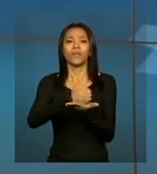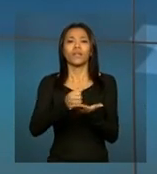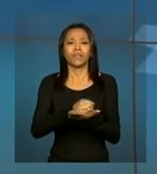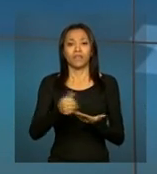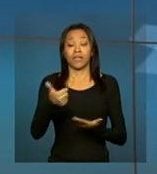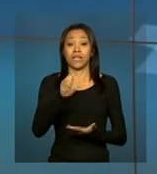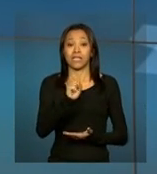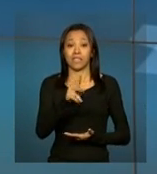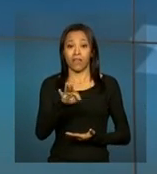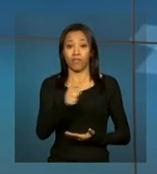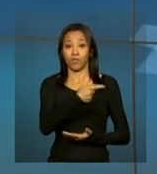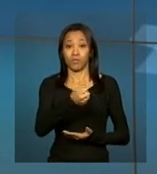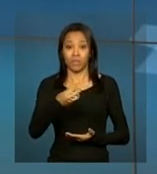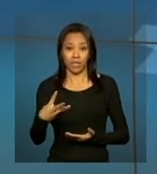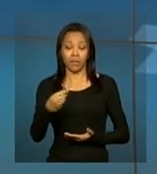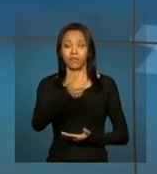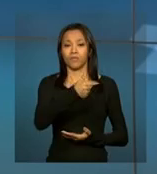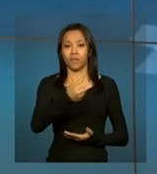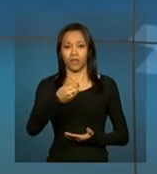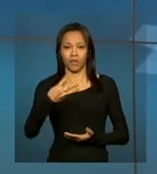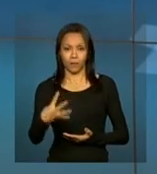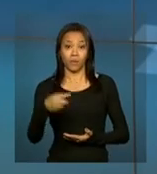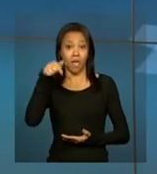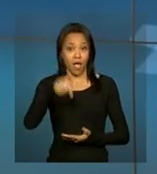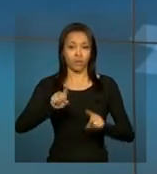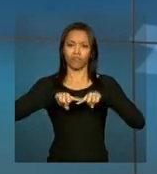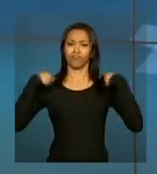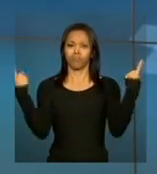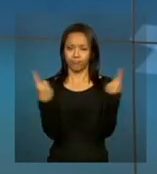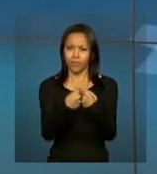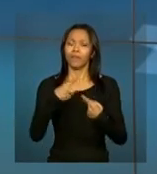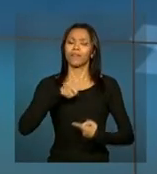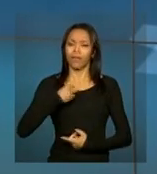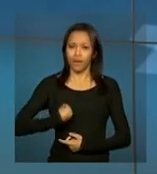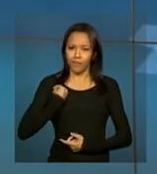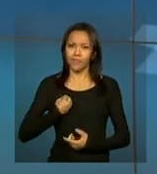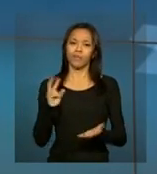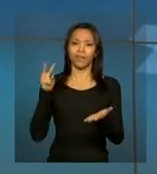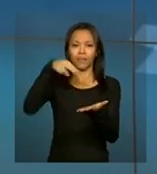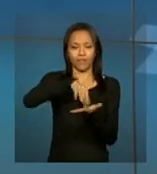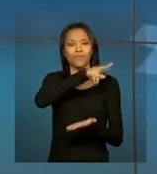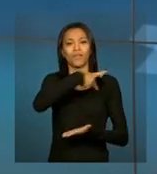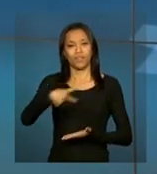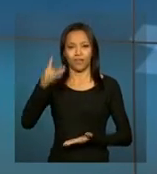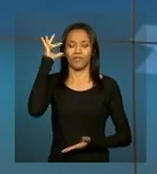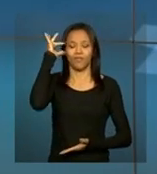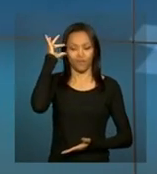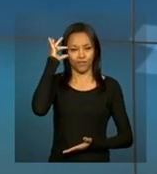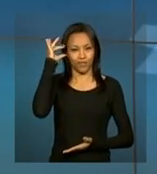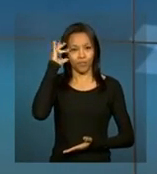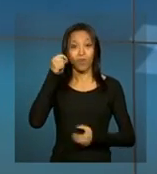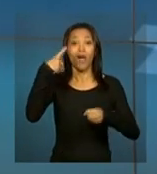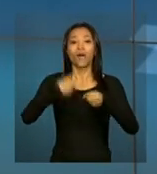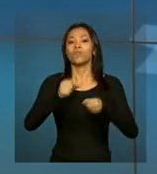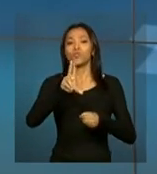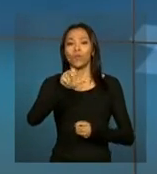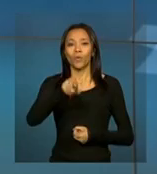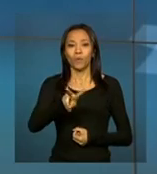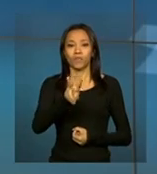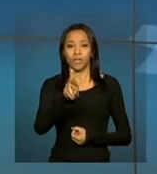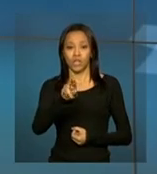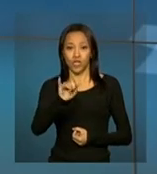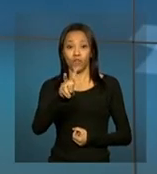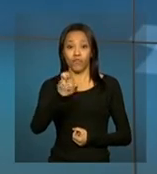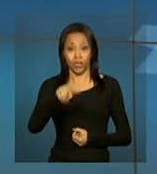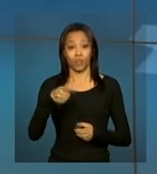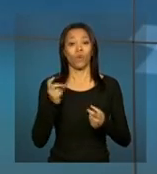2013 2014 essa cerimônia que tem a presença da presidenta Dilma russef em Lucas do Rio Verde em